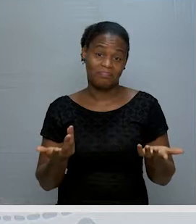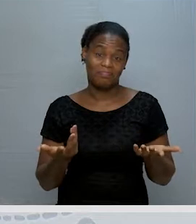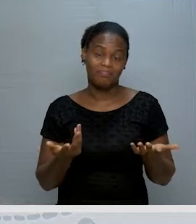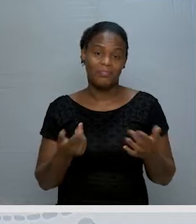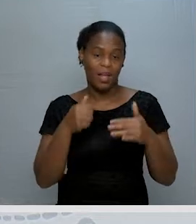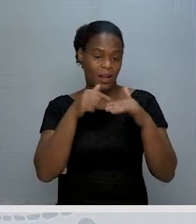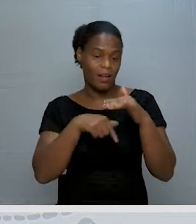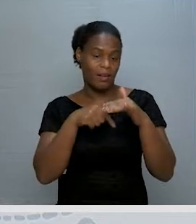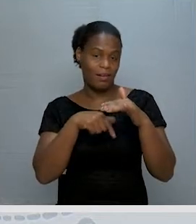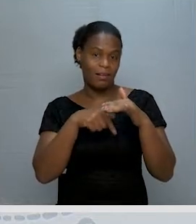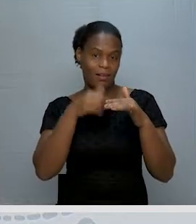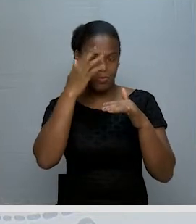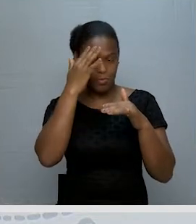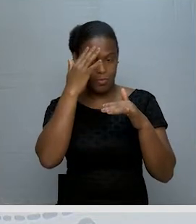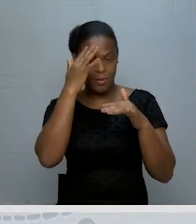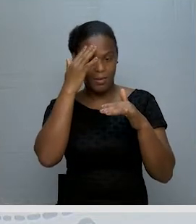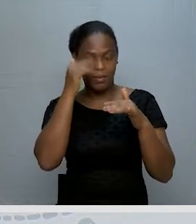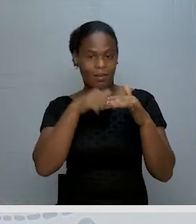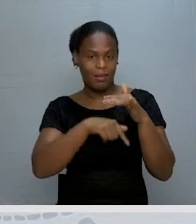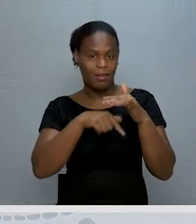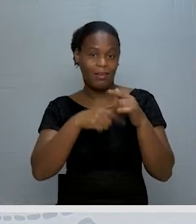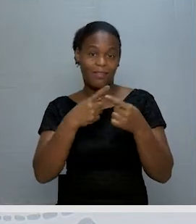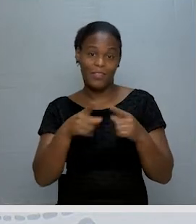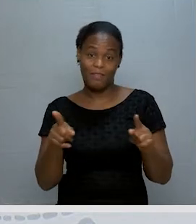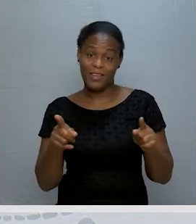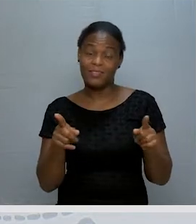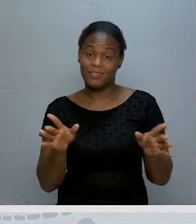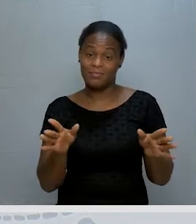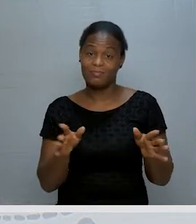Isso! Os denominadores são